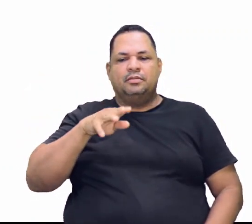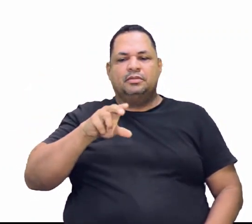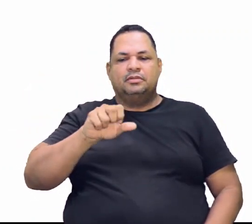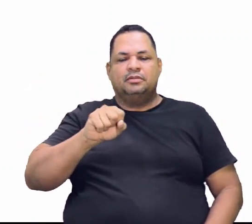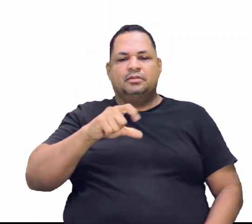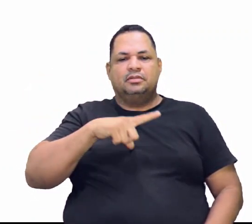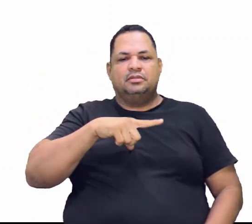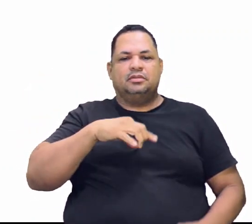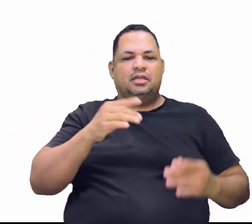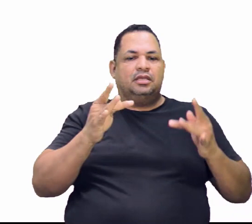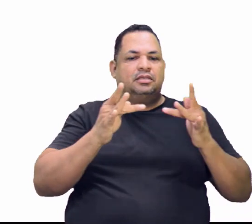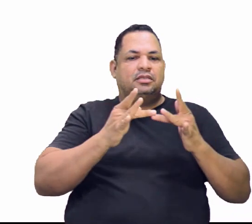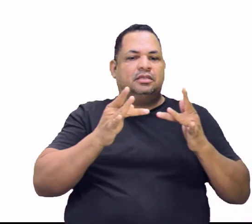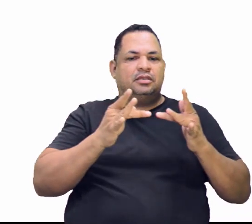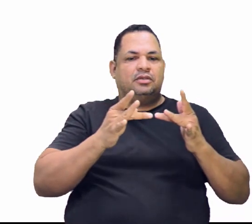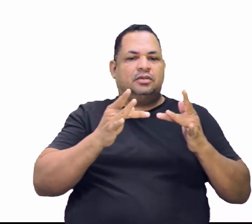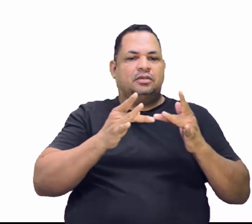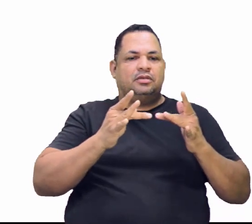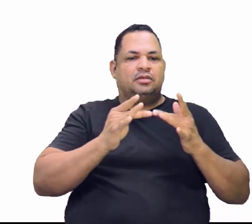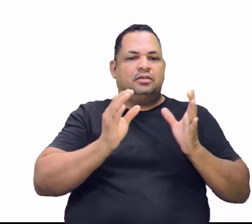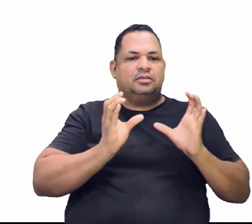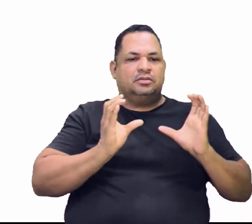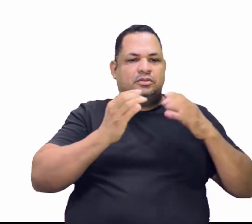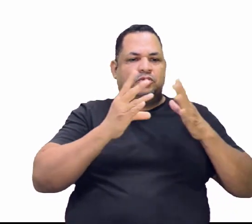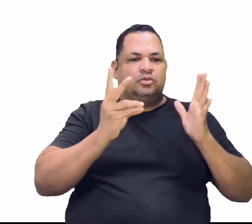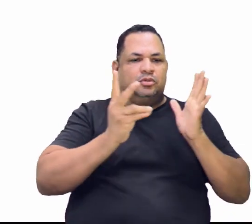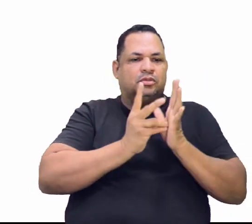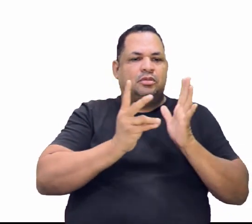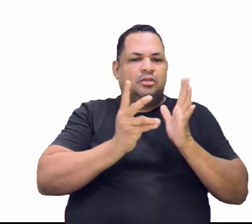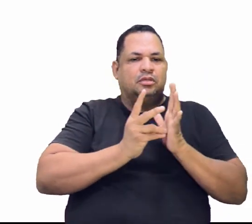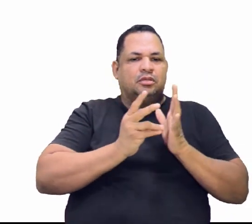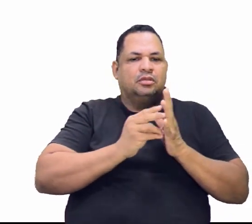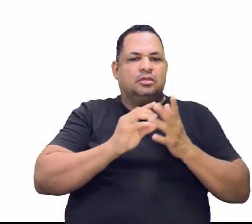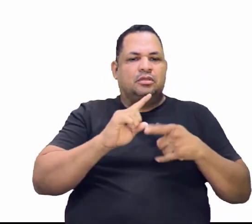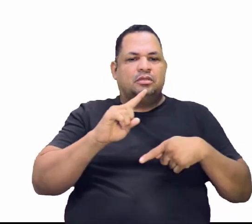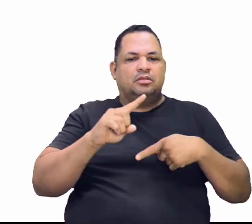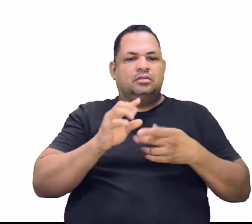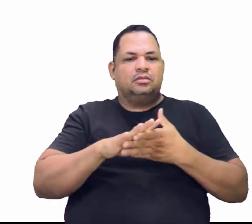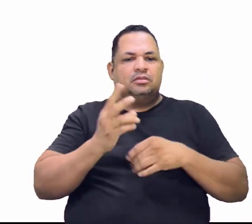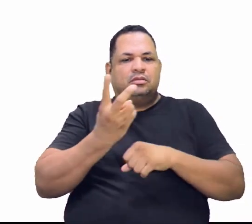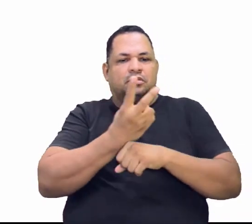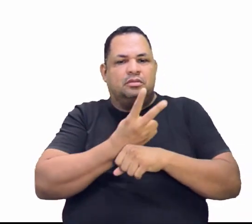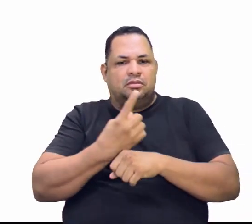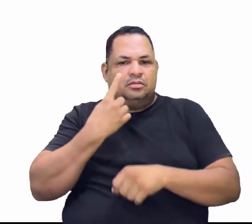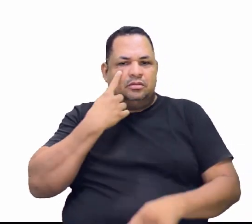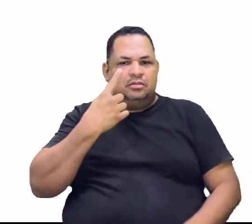Ele teve esse contato com essa etnia e